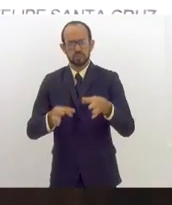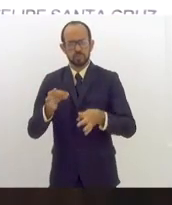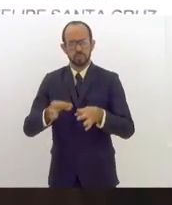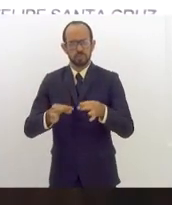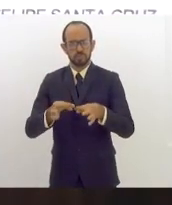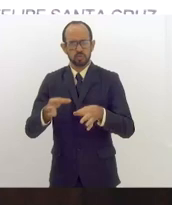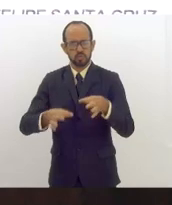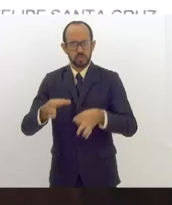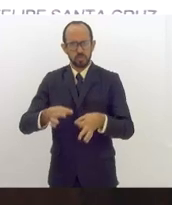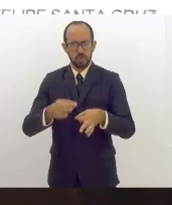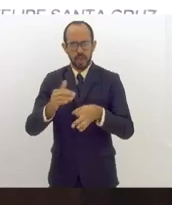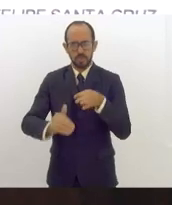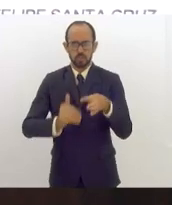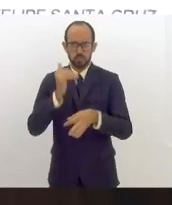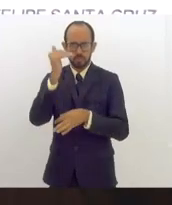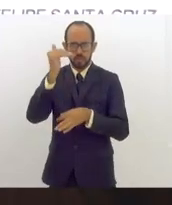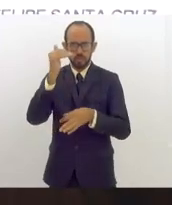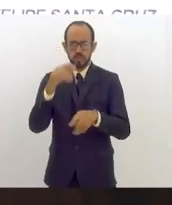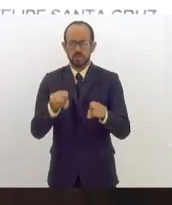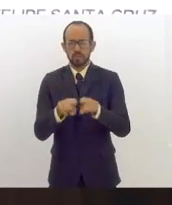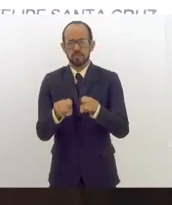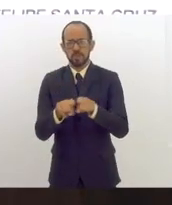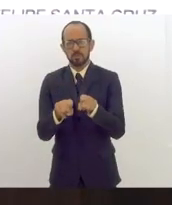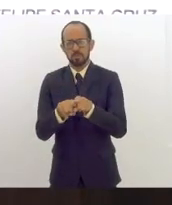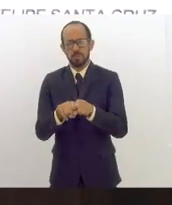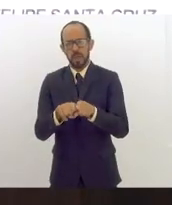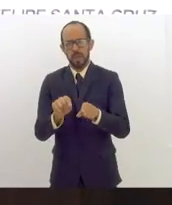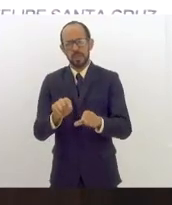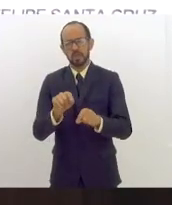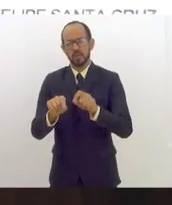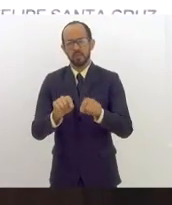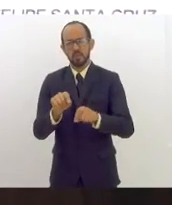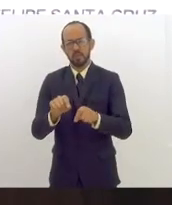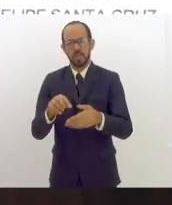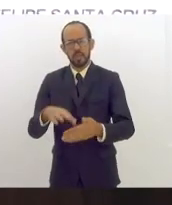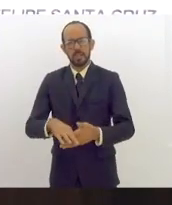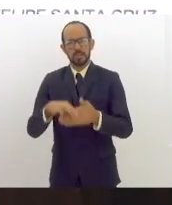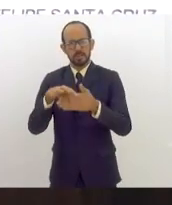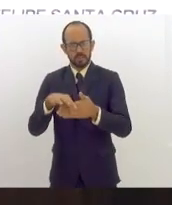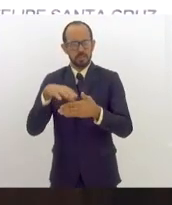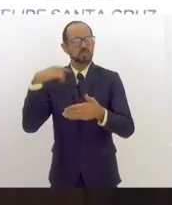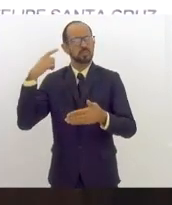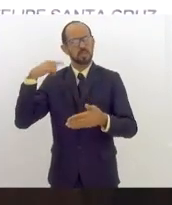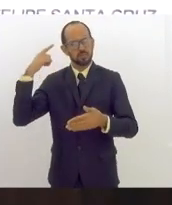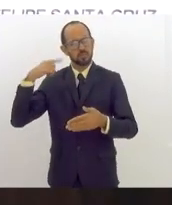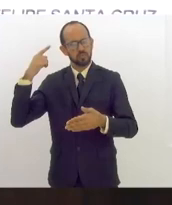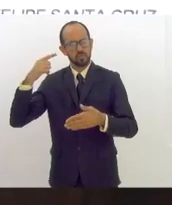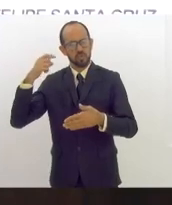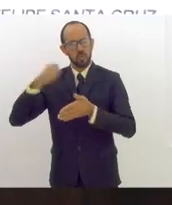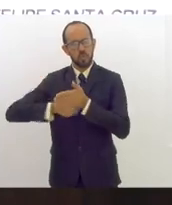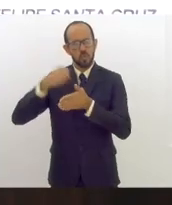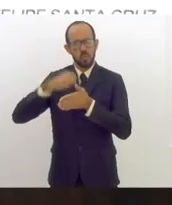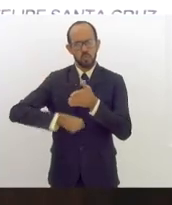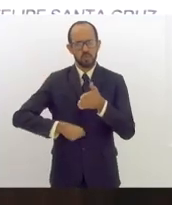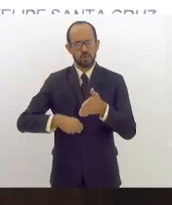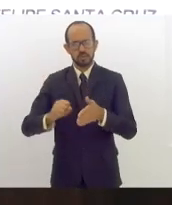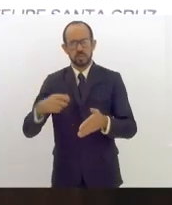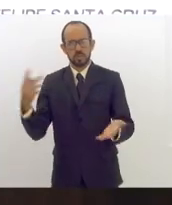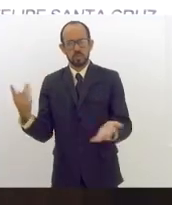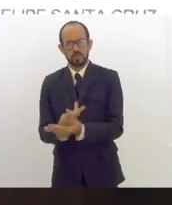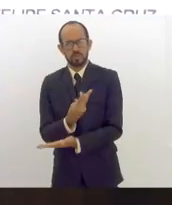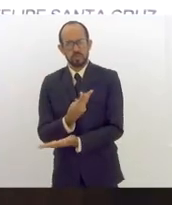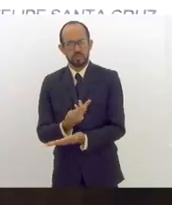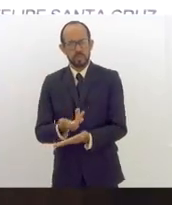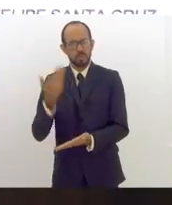ocupa e teve posições de muito destaque na advocacia com grandes lutas e não é que ocorreram